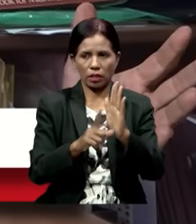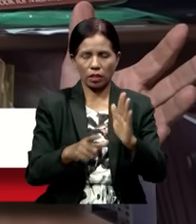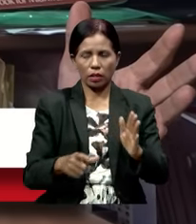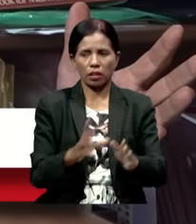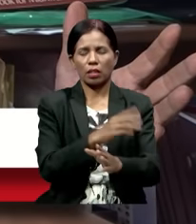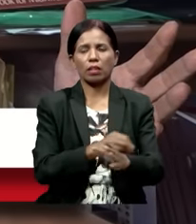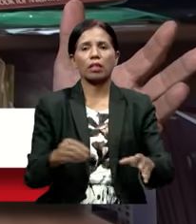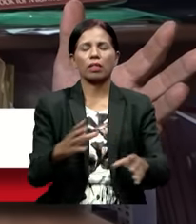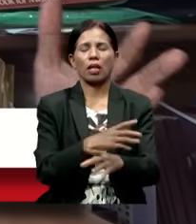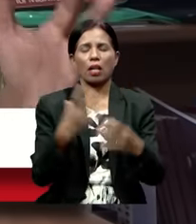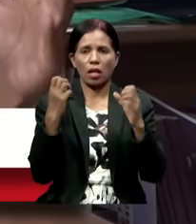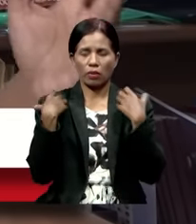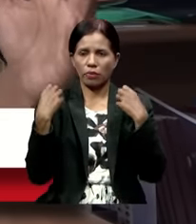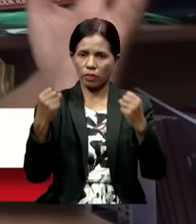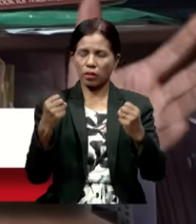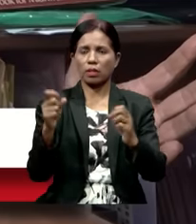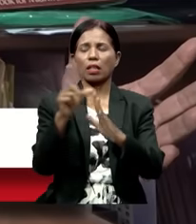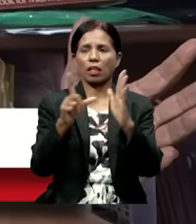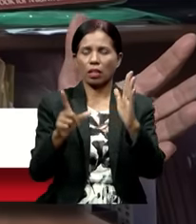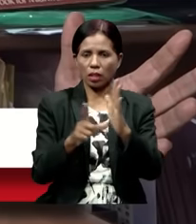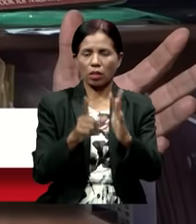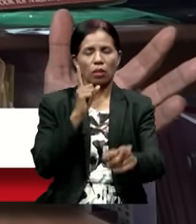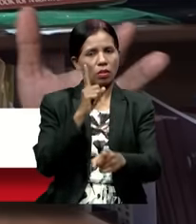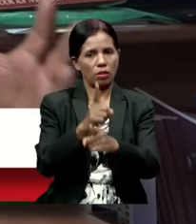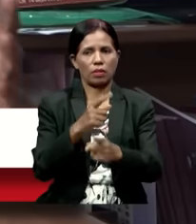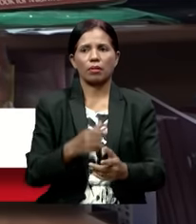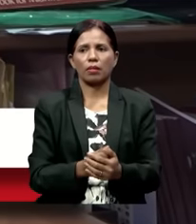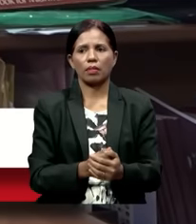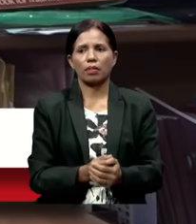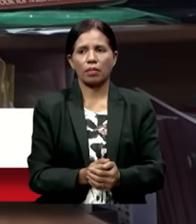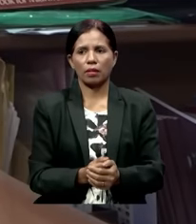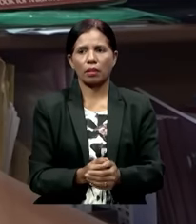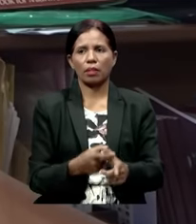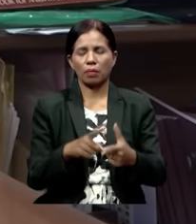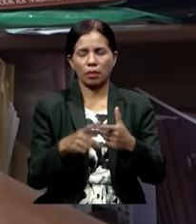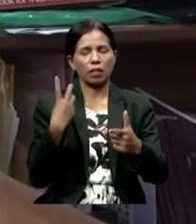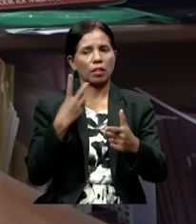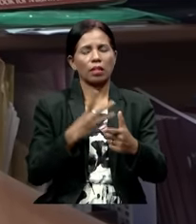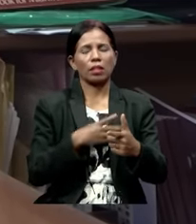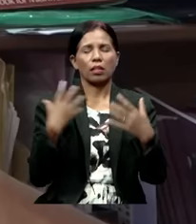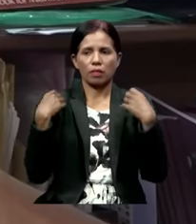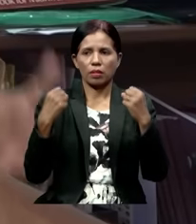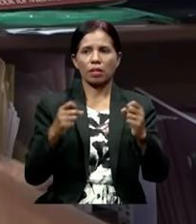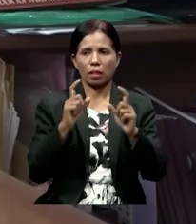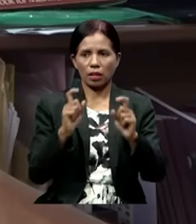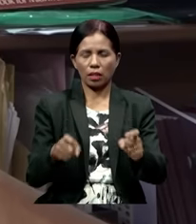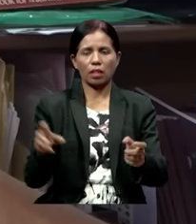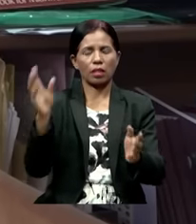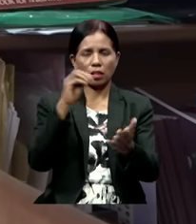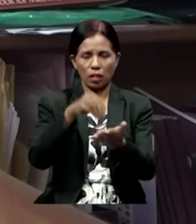lei, reforça a lei o rigor. Pois então, nebe reforça a lei o rigor, tem que